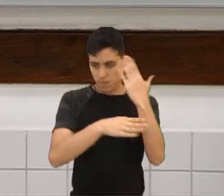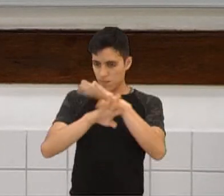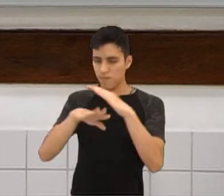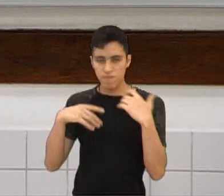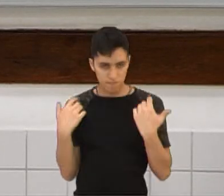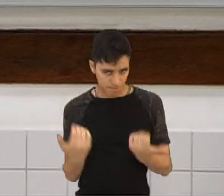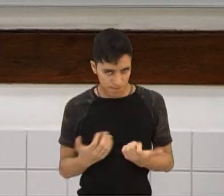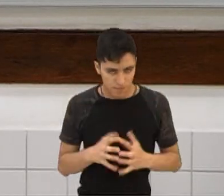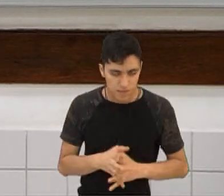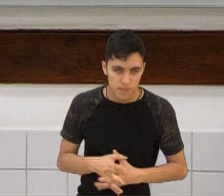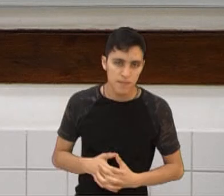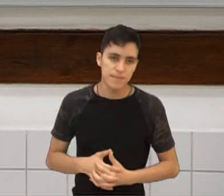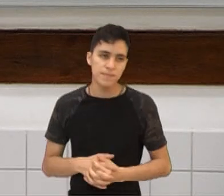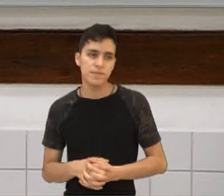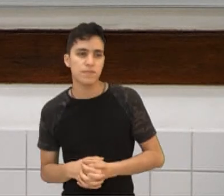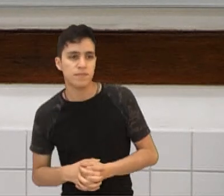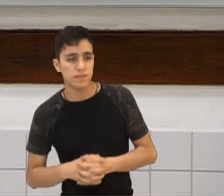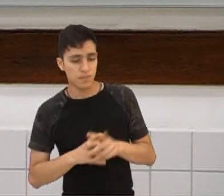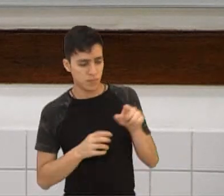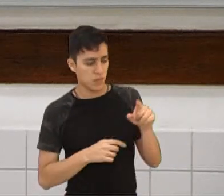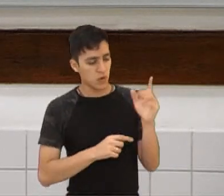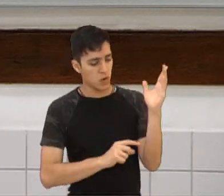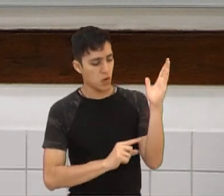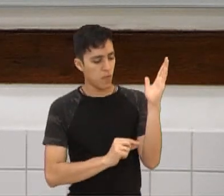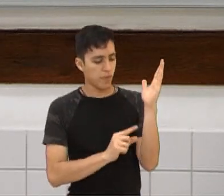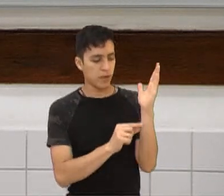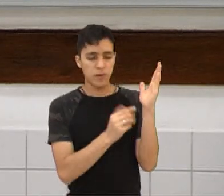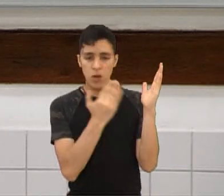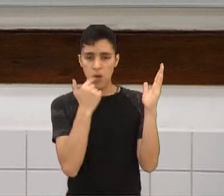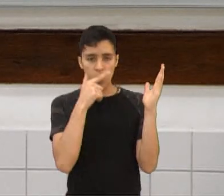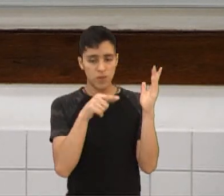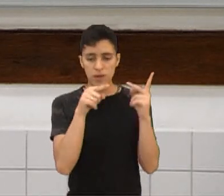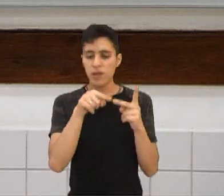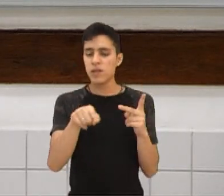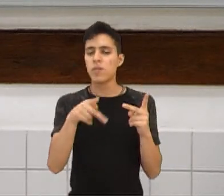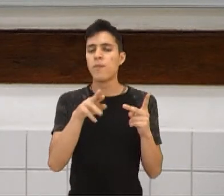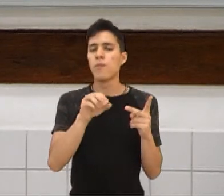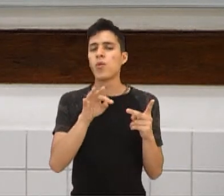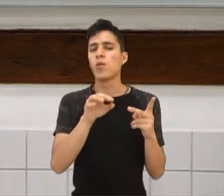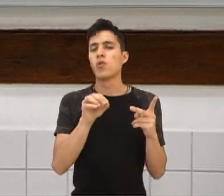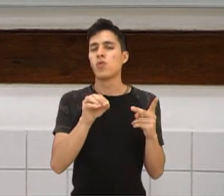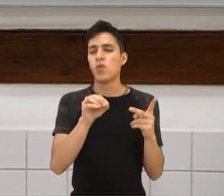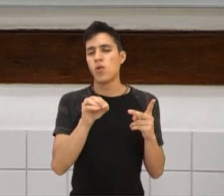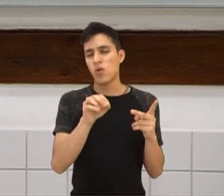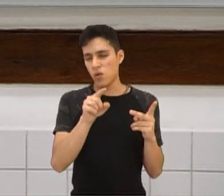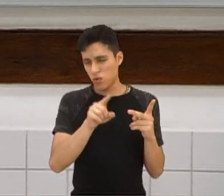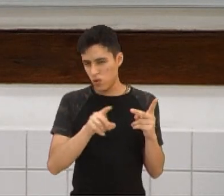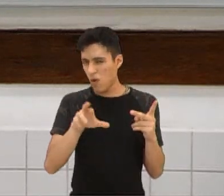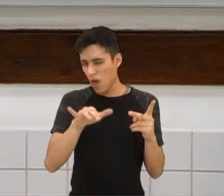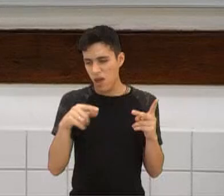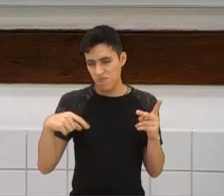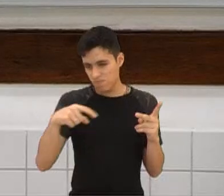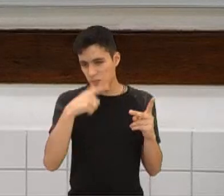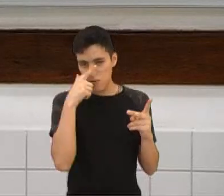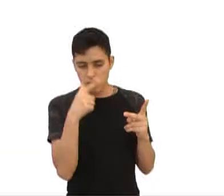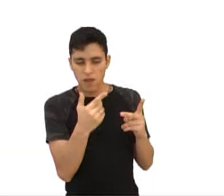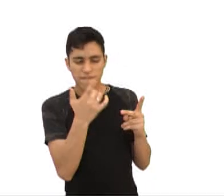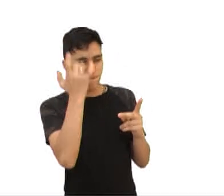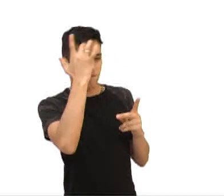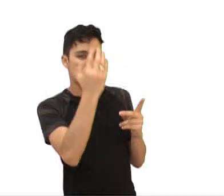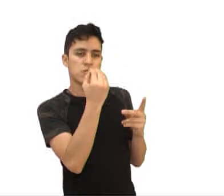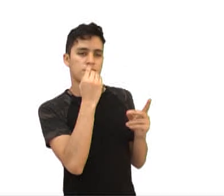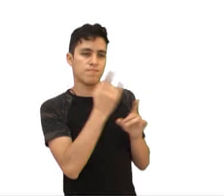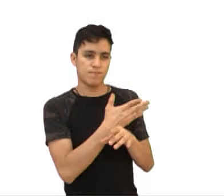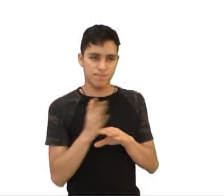alimento e o protozoário porque ganha o alimento de uma forma mais simplificada. Okay? O que mais que a gente pode tirar de relação ecológica?